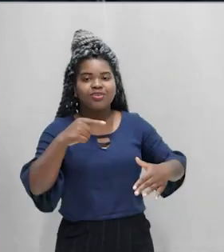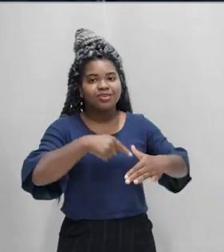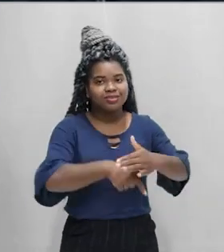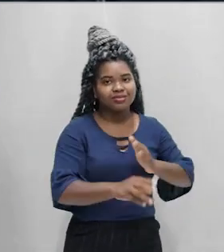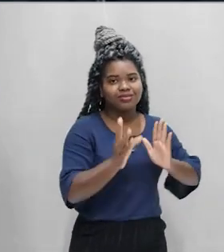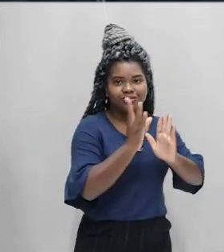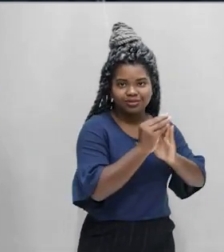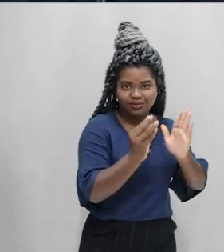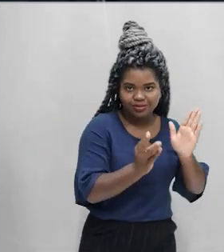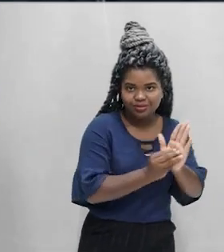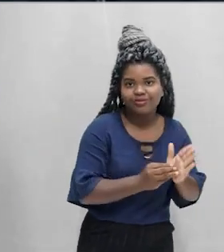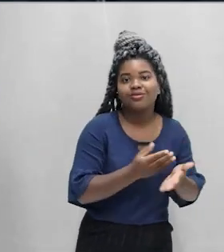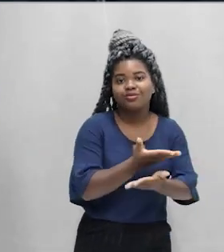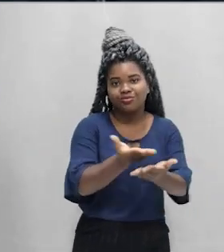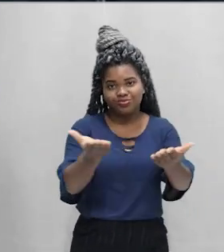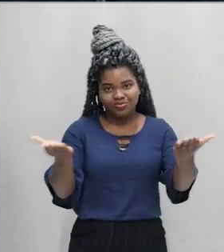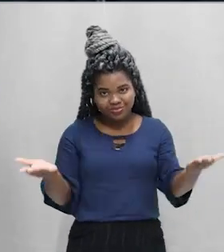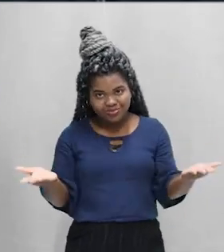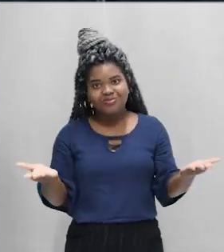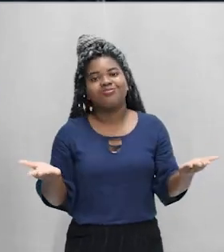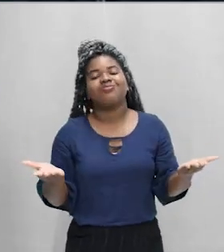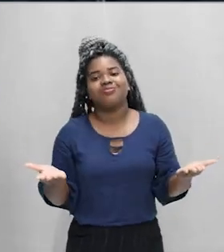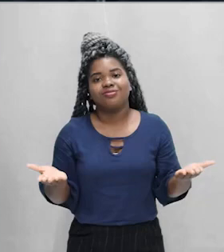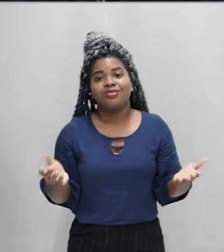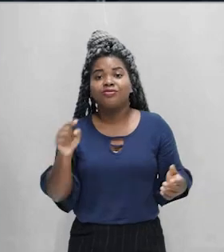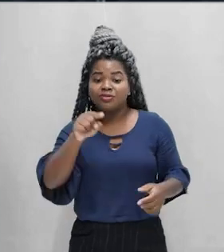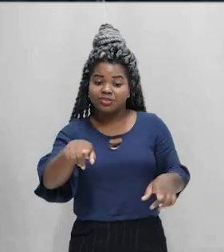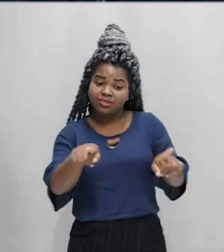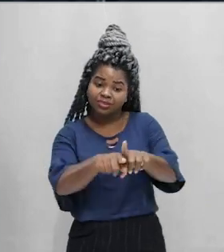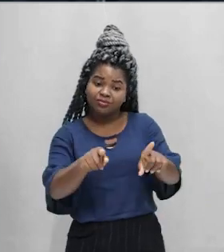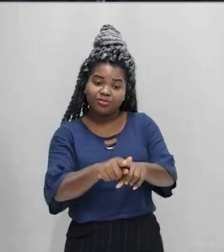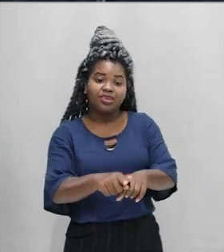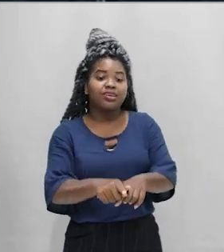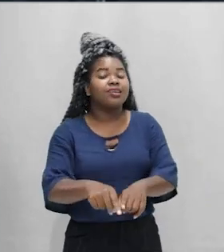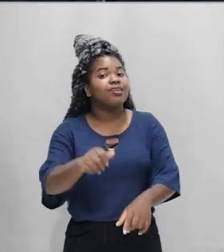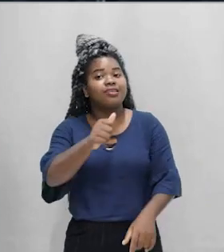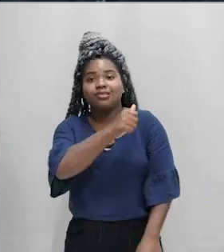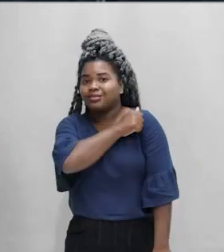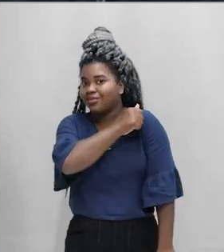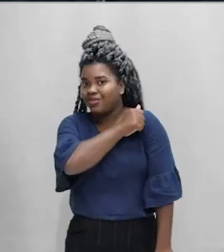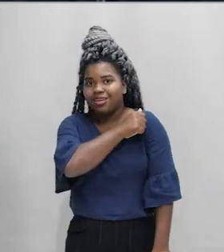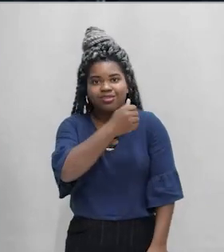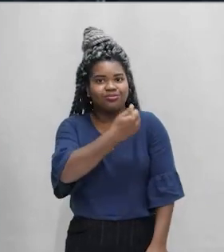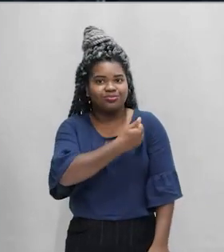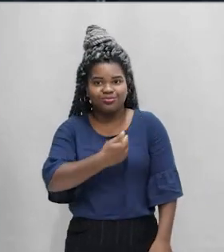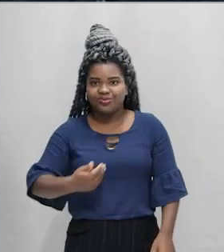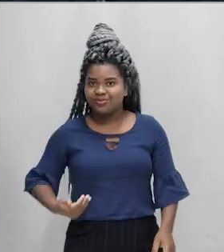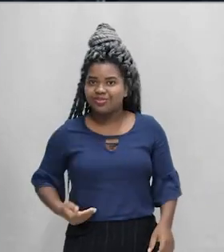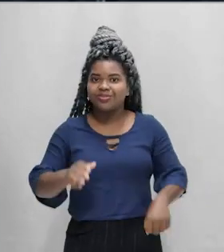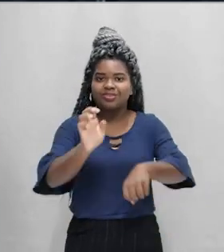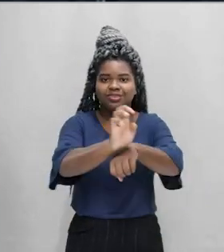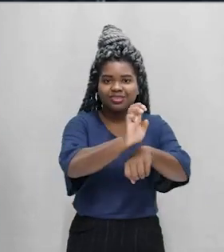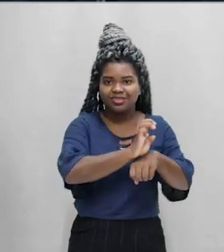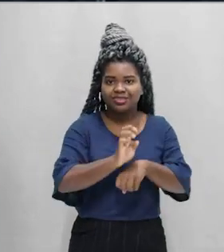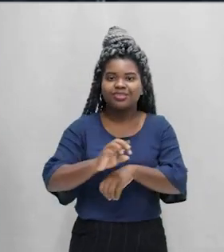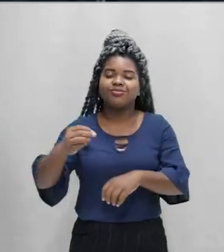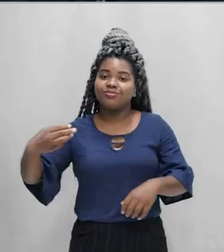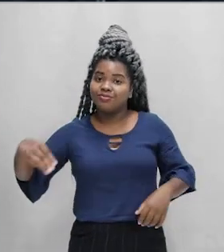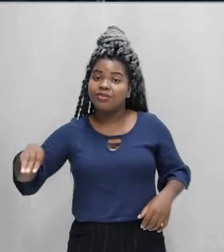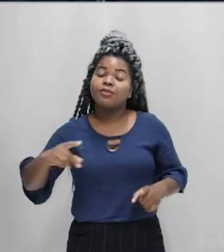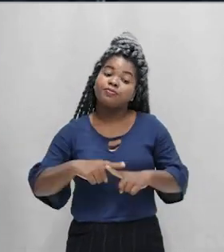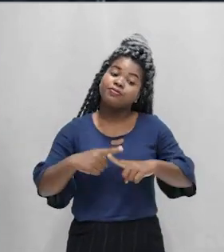dos conhecimentos. Você também que não é aluno da rede estadual do Maranhão, mas gosta das nossas aulas,